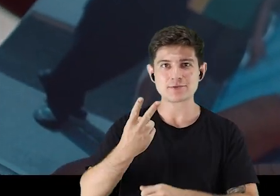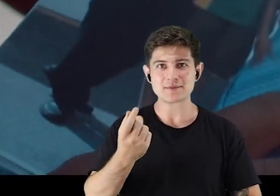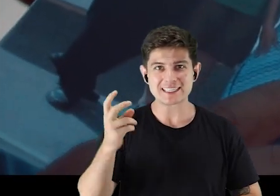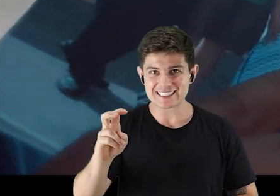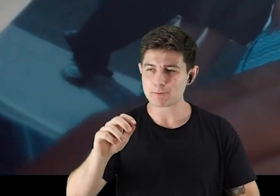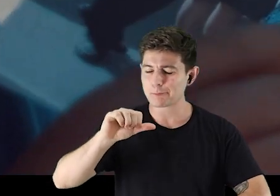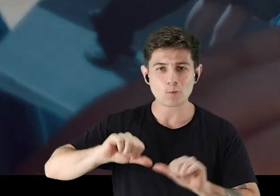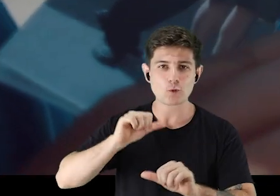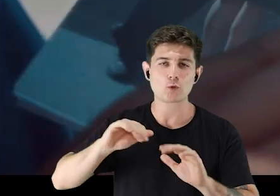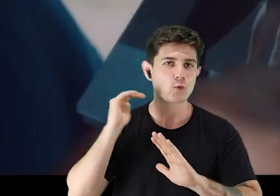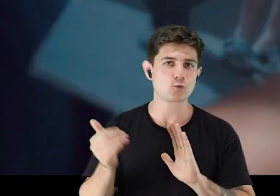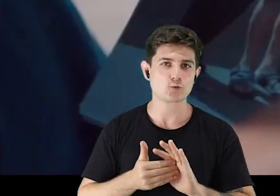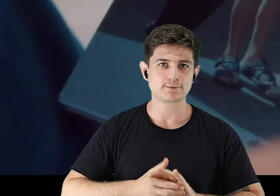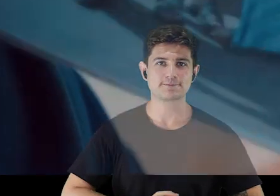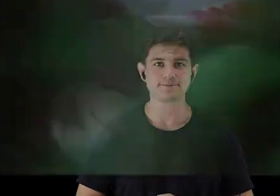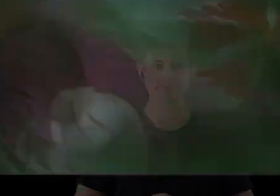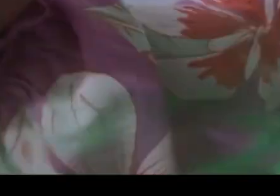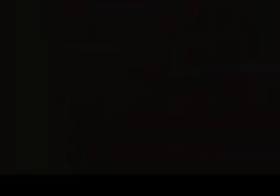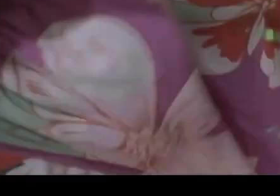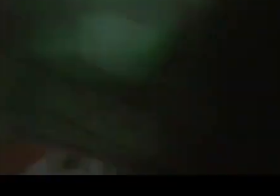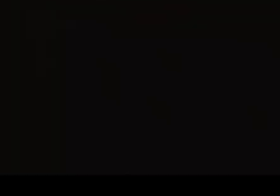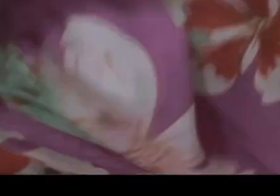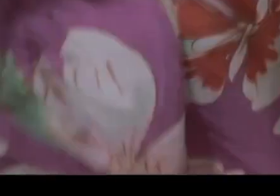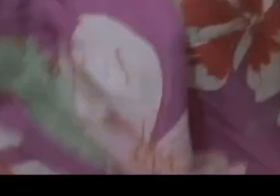visita de Barreirinha em 2015 que tudo mudou.